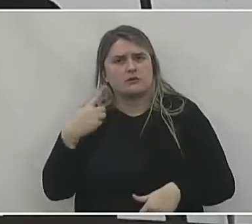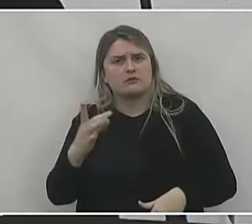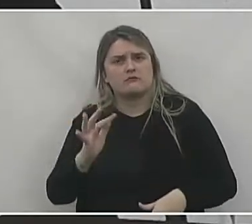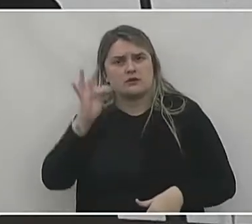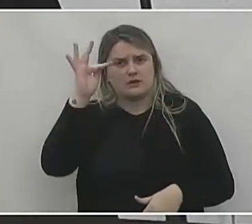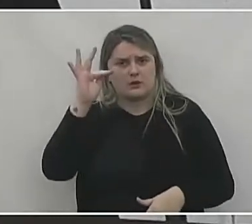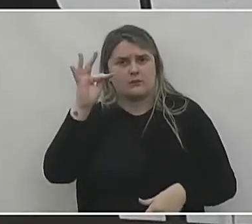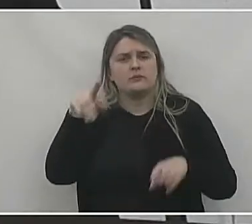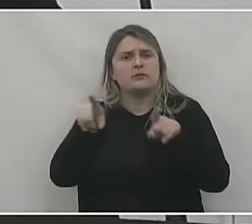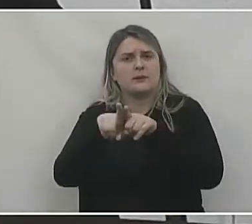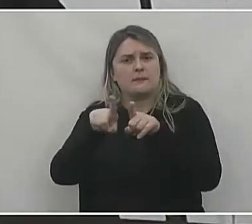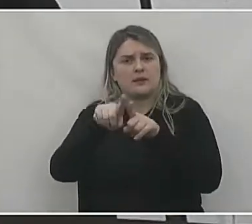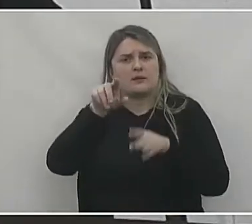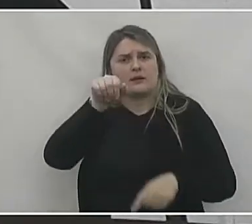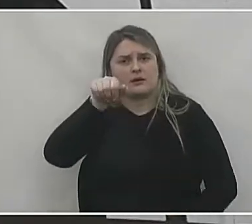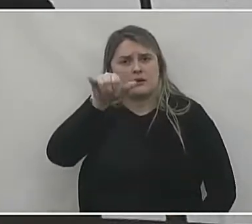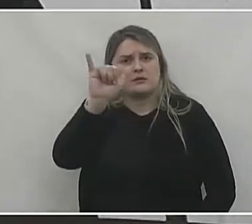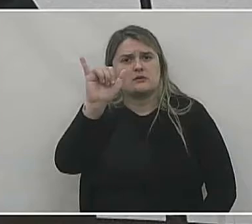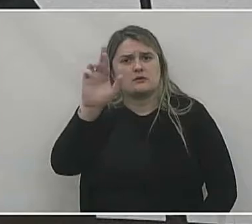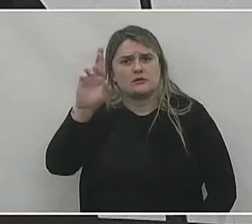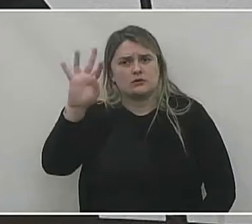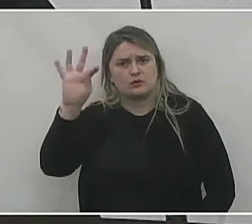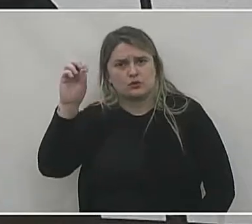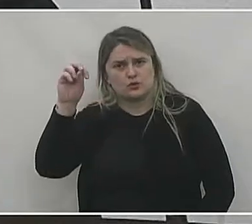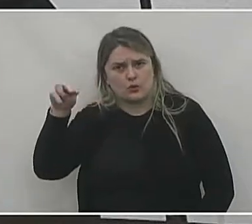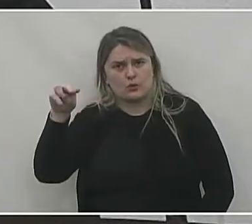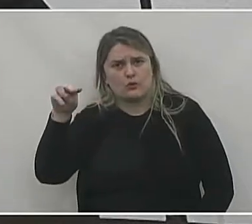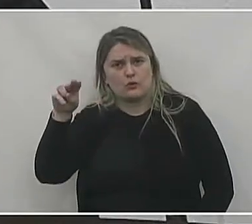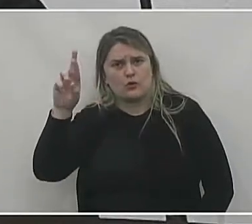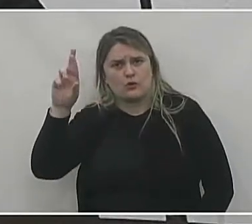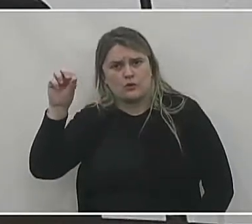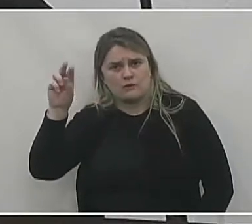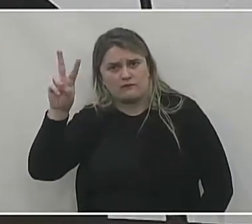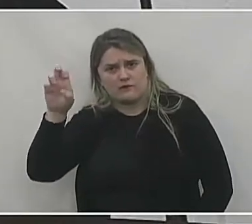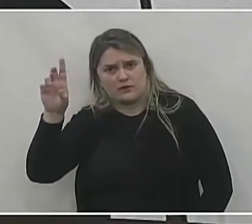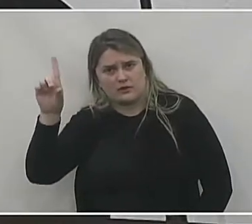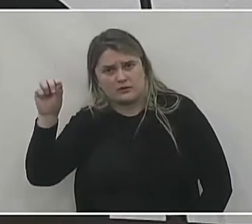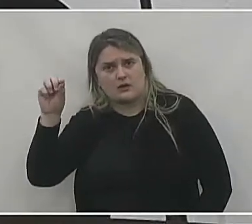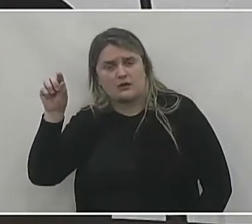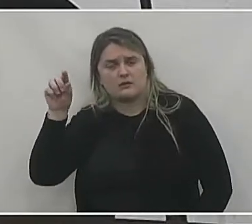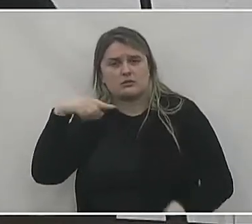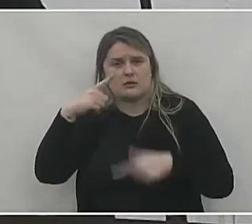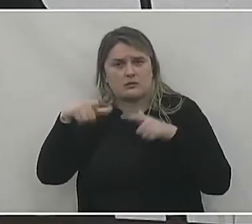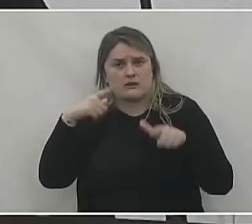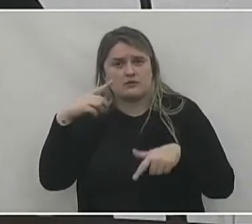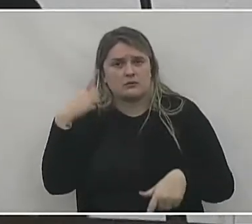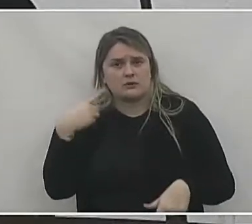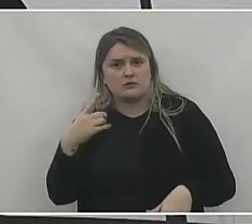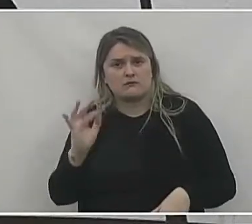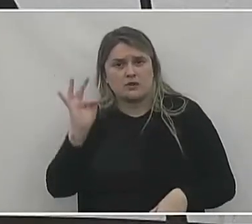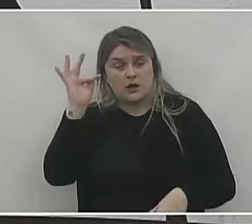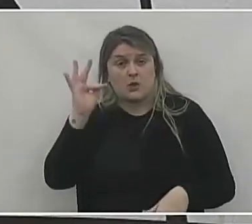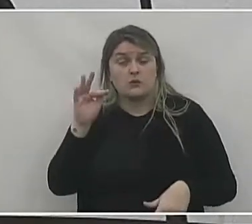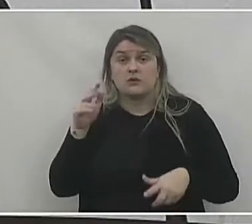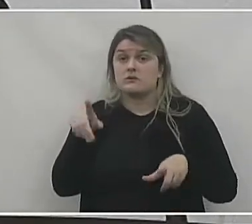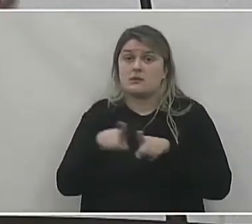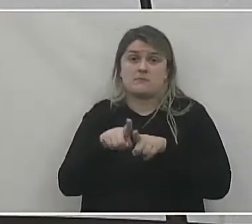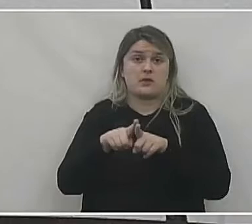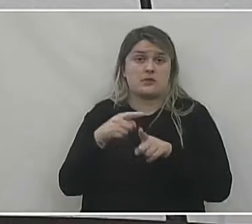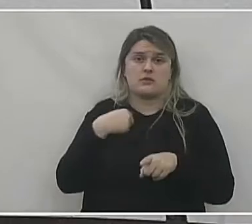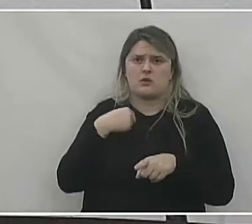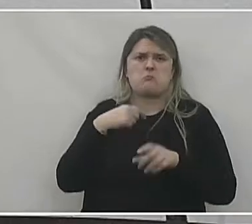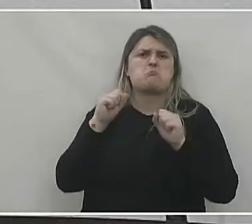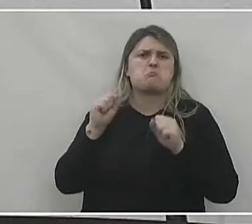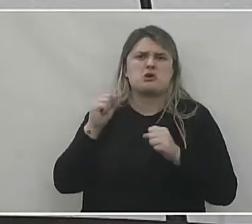Ayrton Roveda foi deputado federal e agora quando eu fui deputado federal e chefe da Casa Civil. As grandes obras. Pode vir aqui